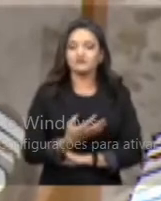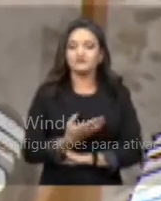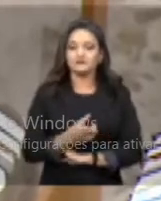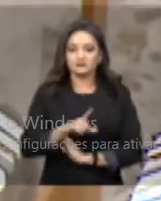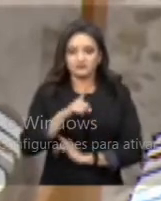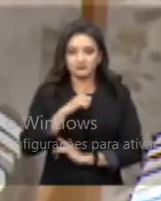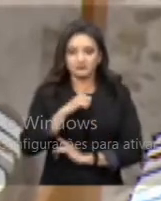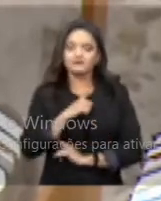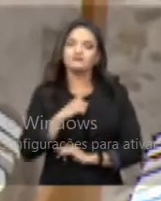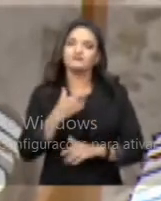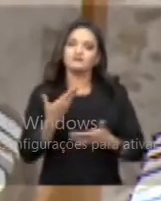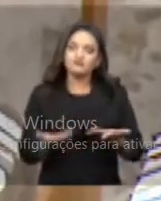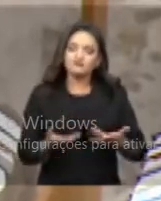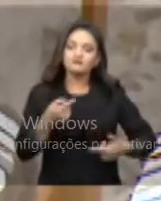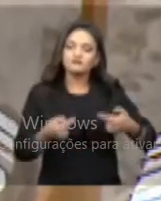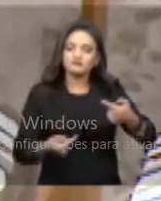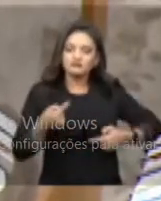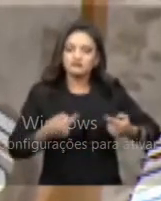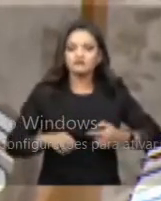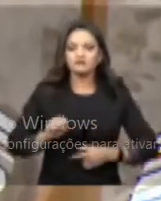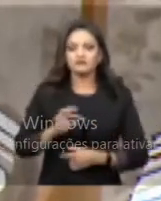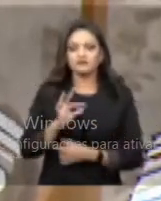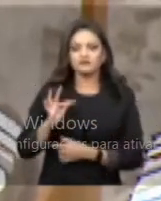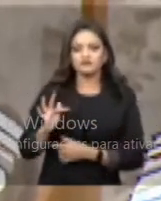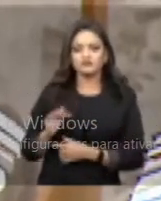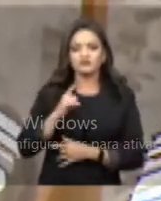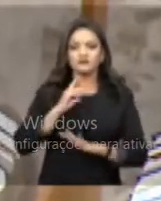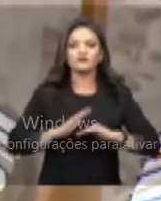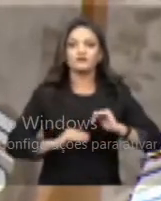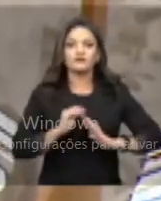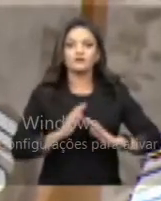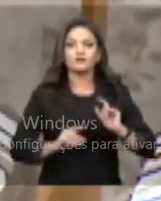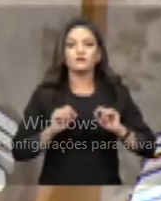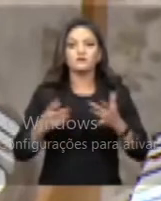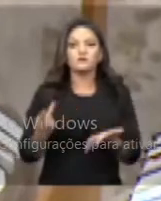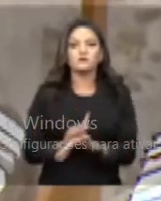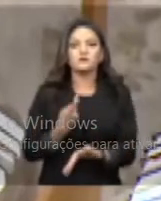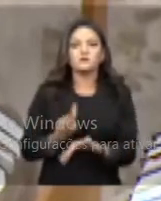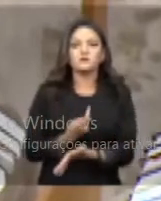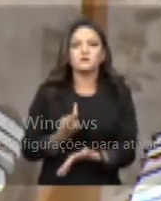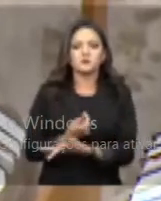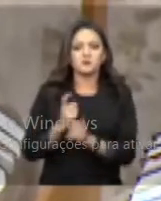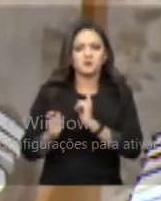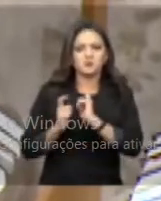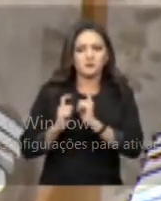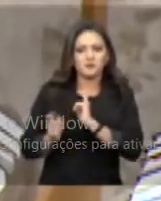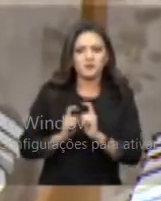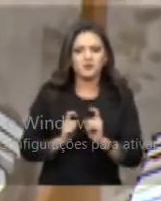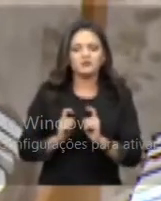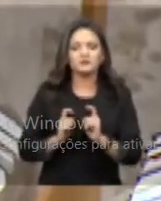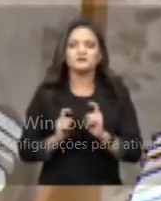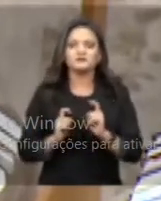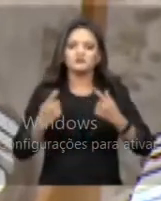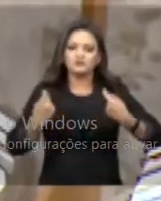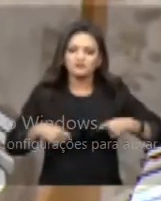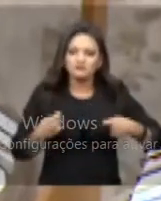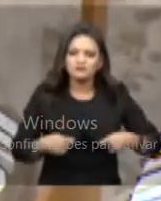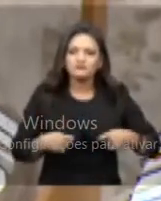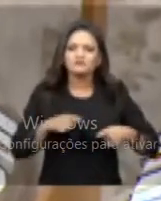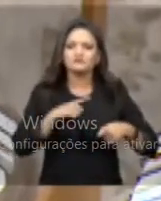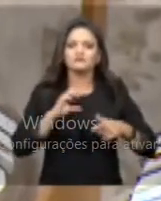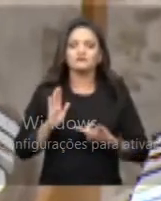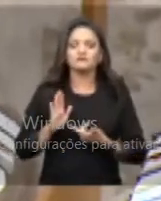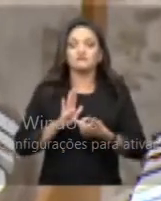pela Suprema Corte. A constatação da prática do ato de improbidade exige evidenciar a